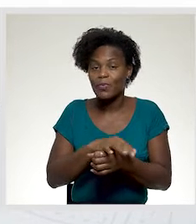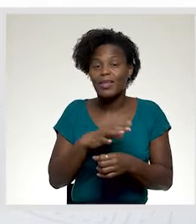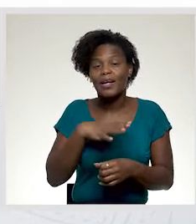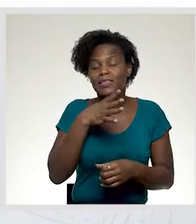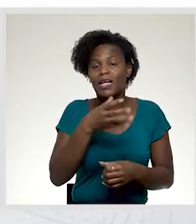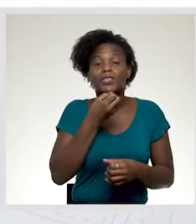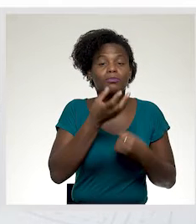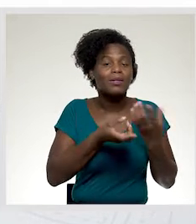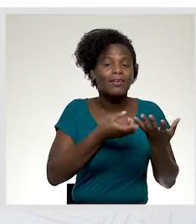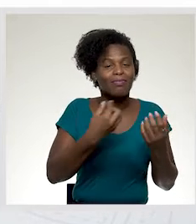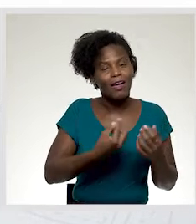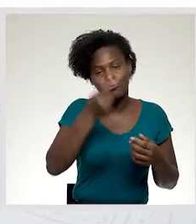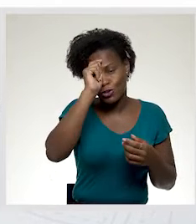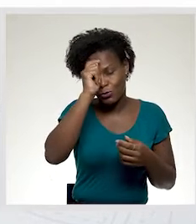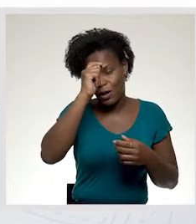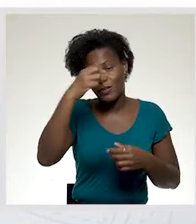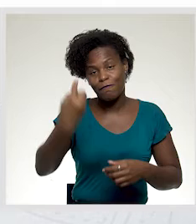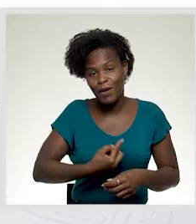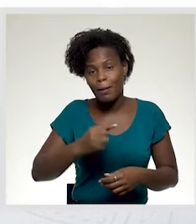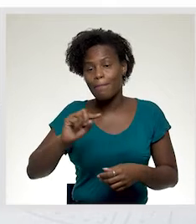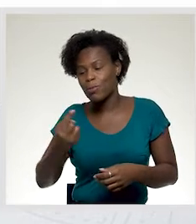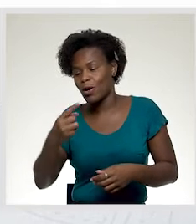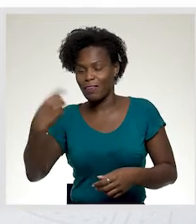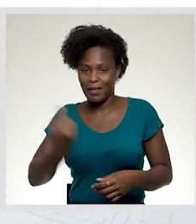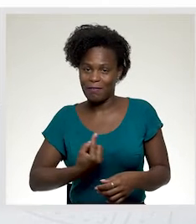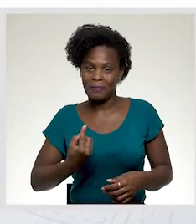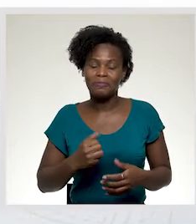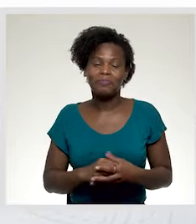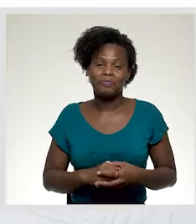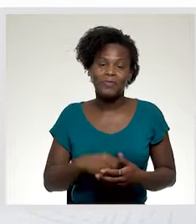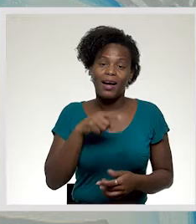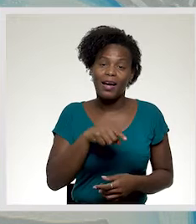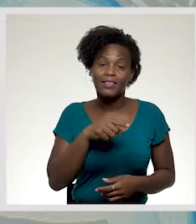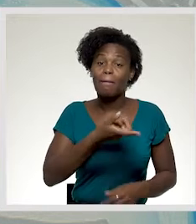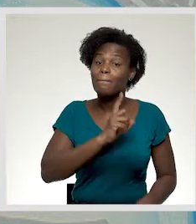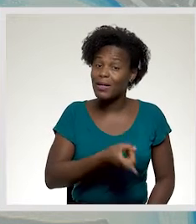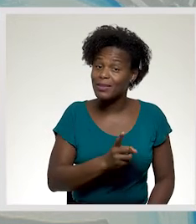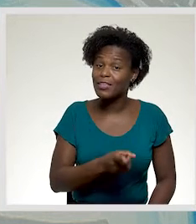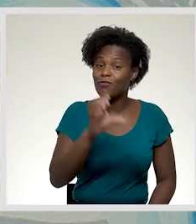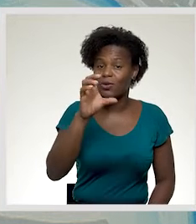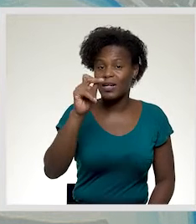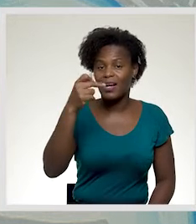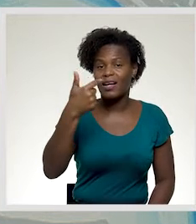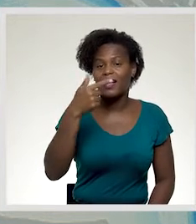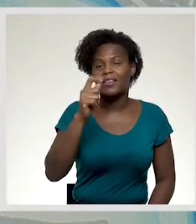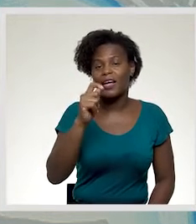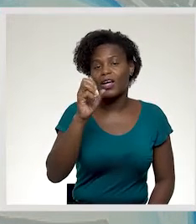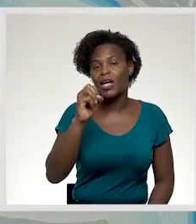ou seja, cumprir o dever por dever. Este é o imperativo